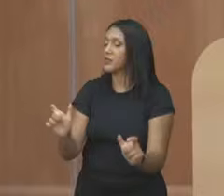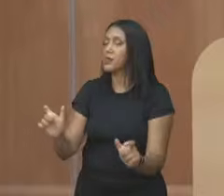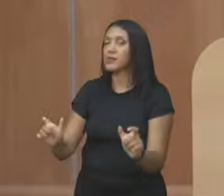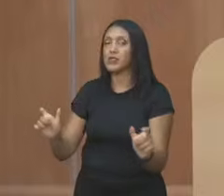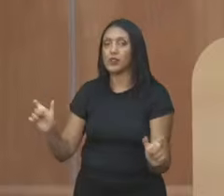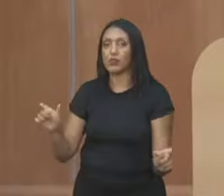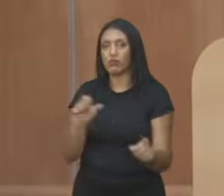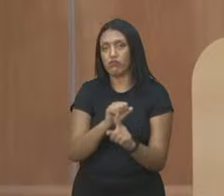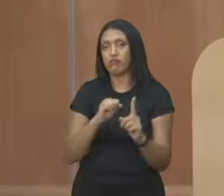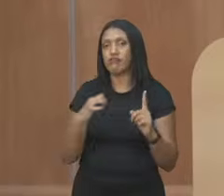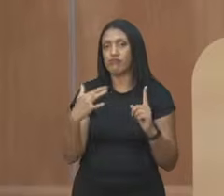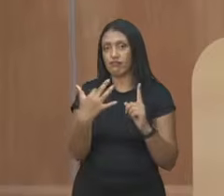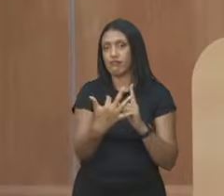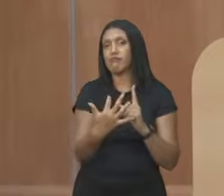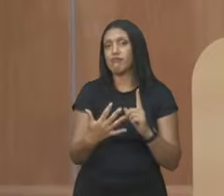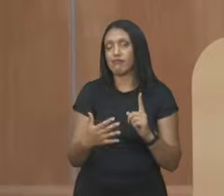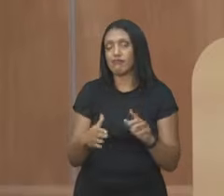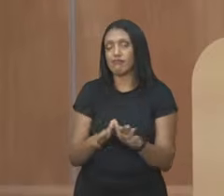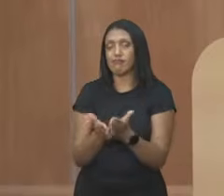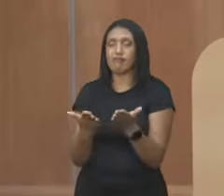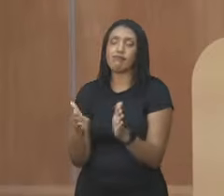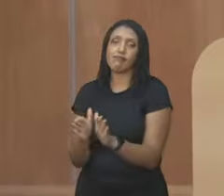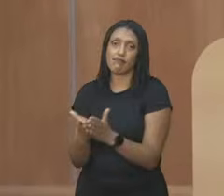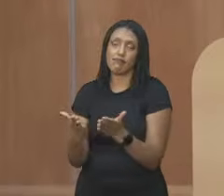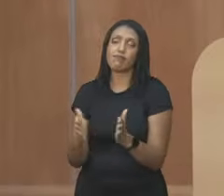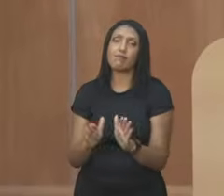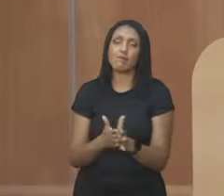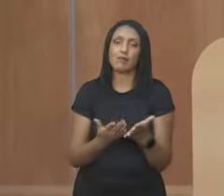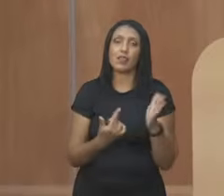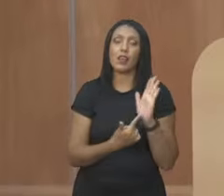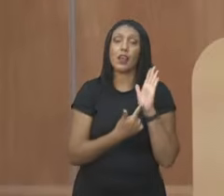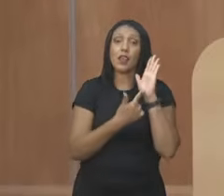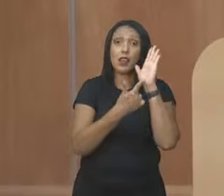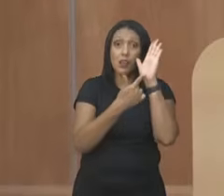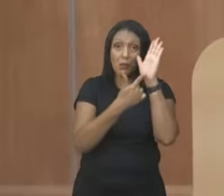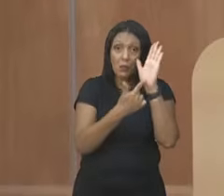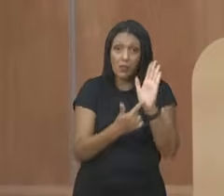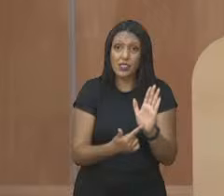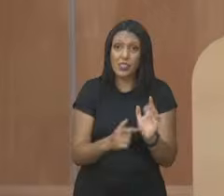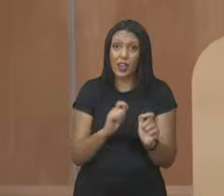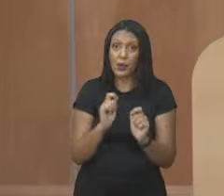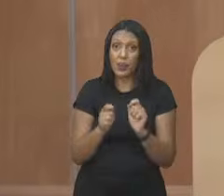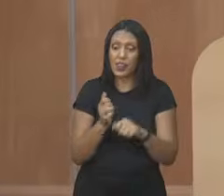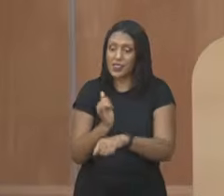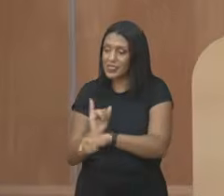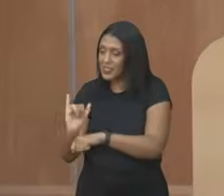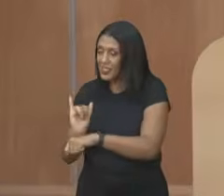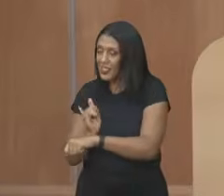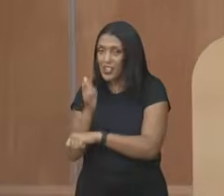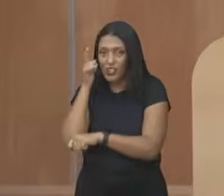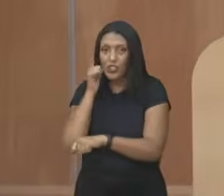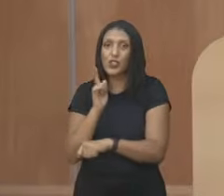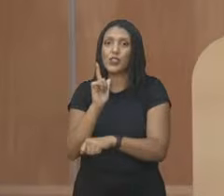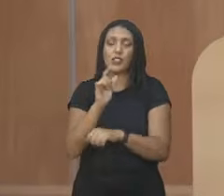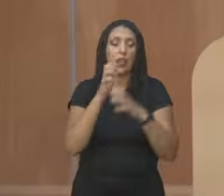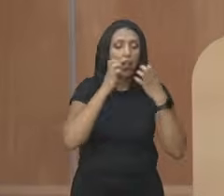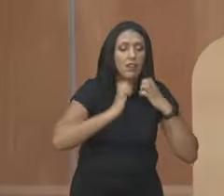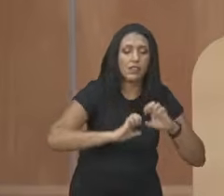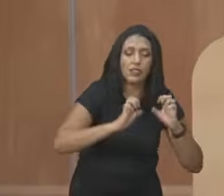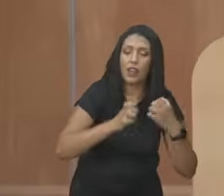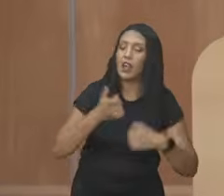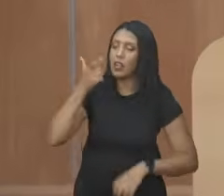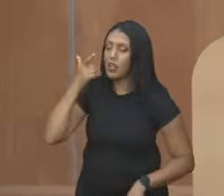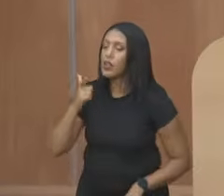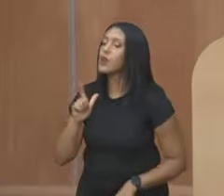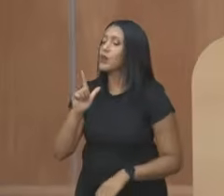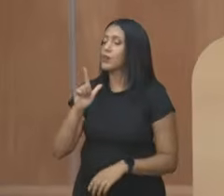mostrar caminhos possíveis para que ela persevere e que tentam, na forma de evangelizar ou não,